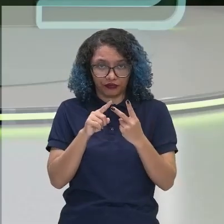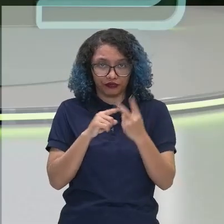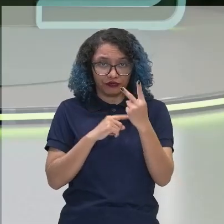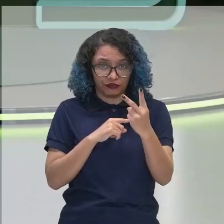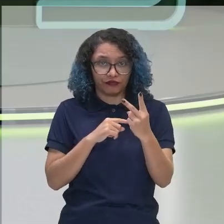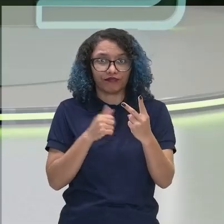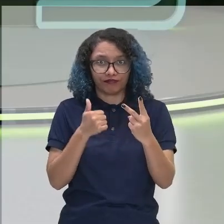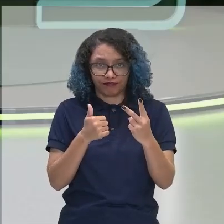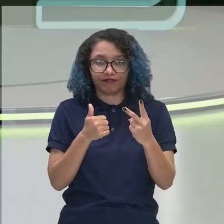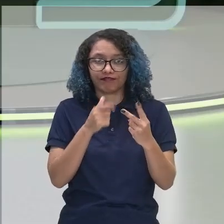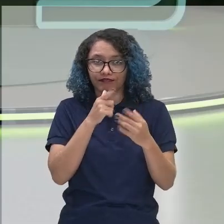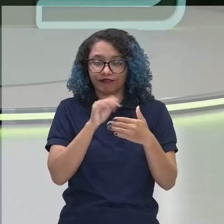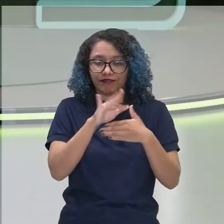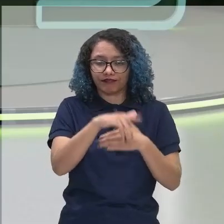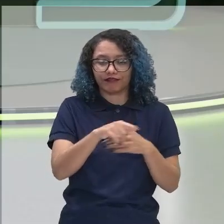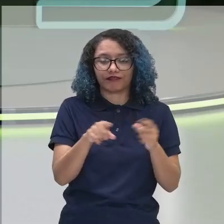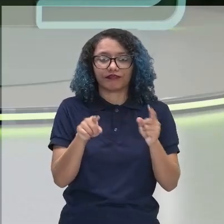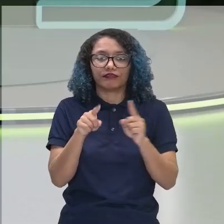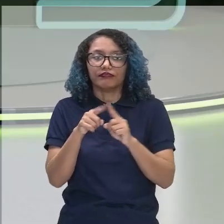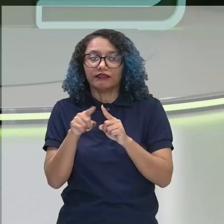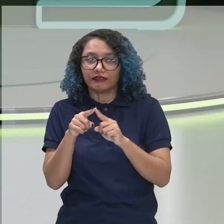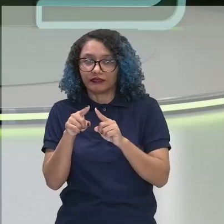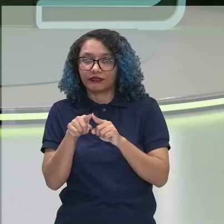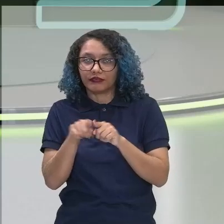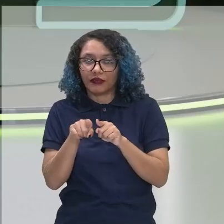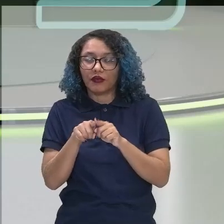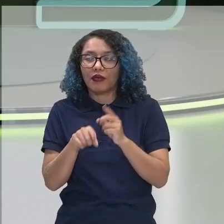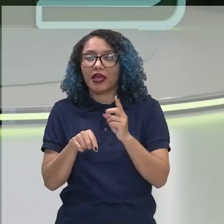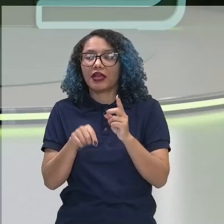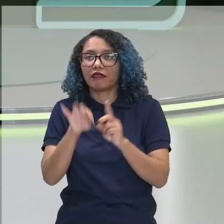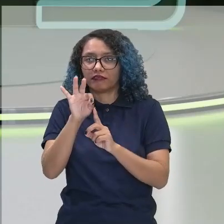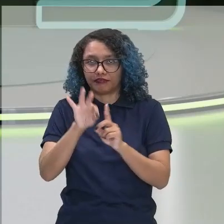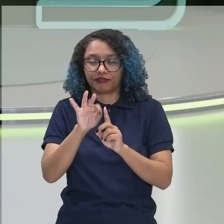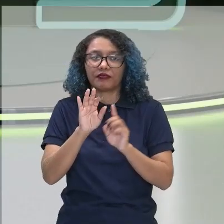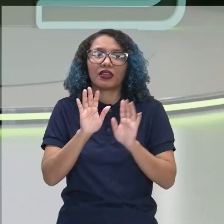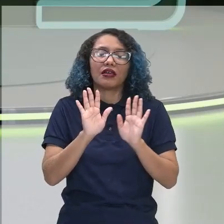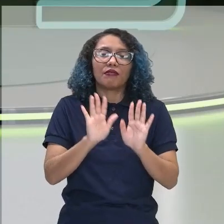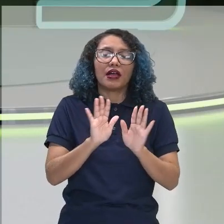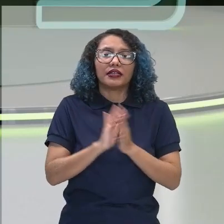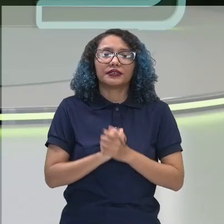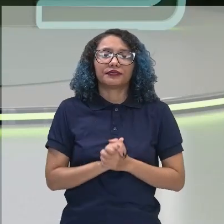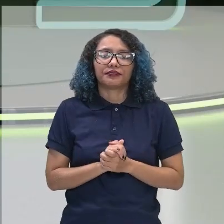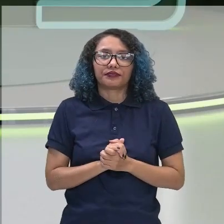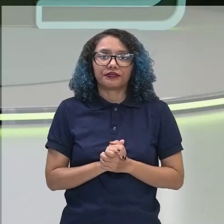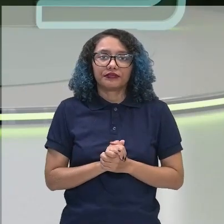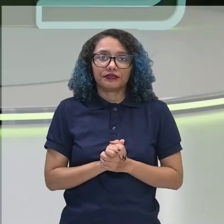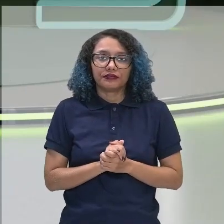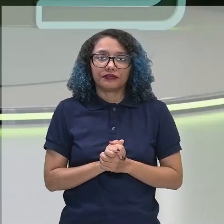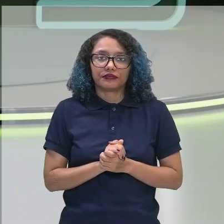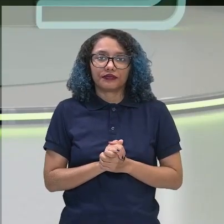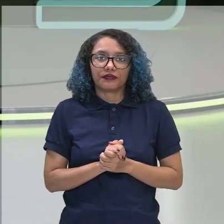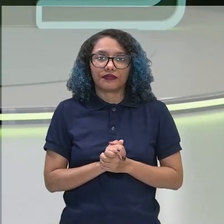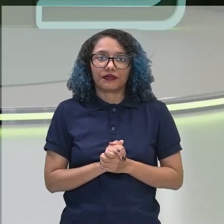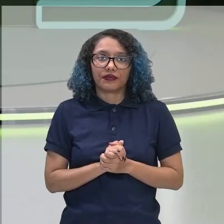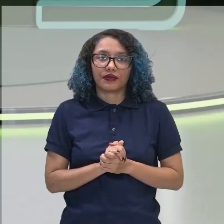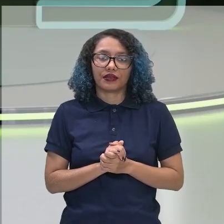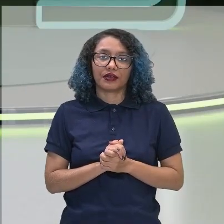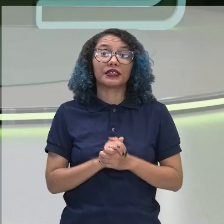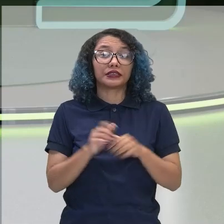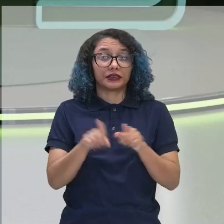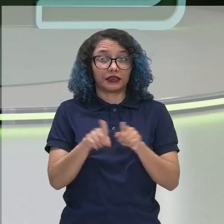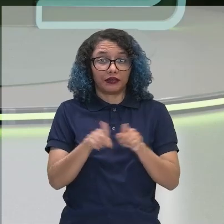e as termoelétricas. Acontece que quando a gente fala desse tipo de geração de energia, a gente não tem como deixar de lado